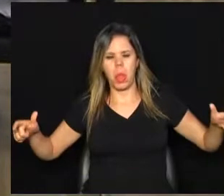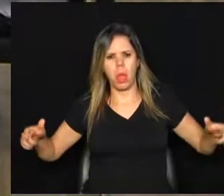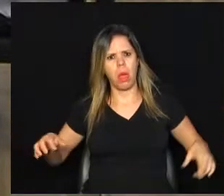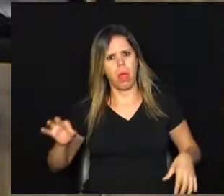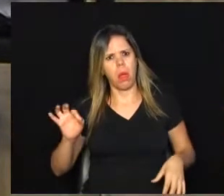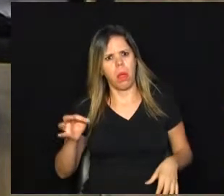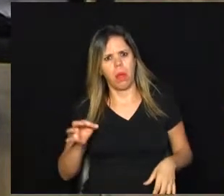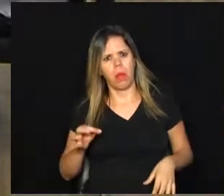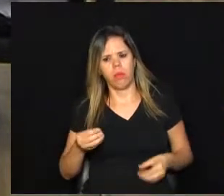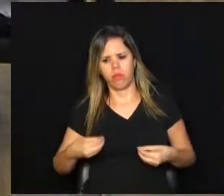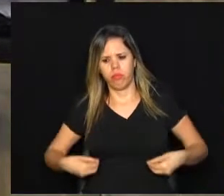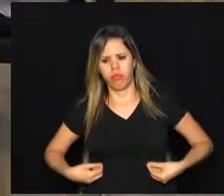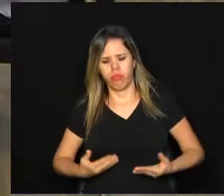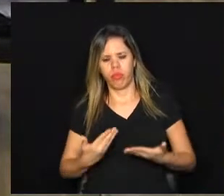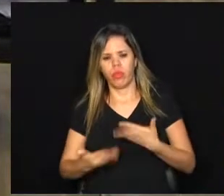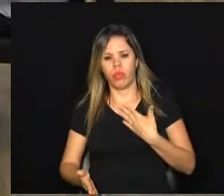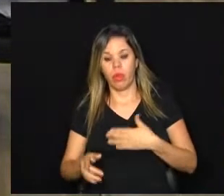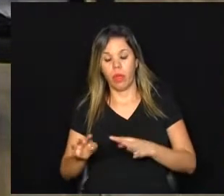O saneamento,